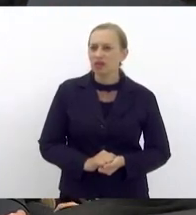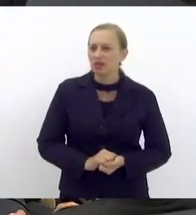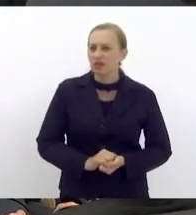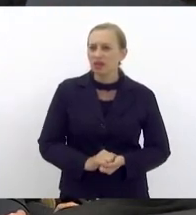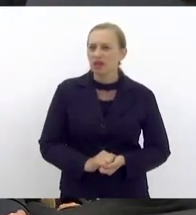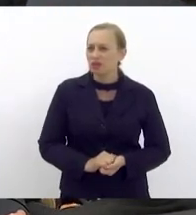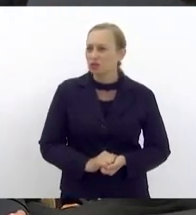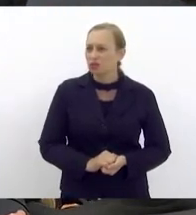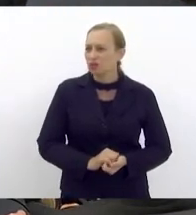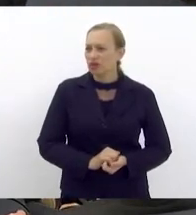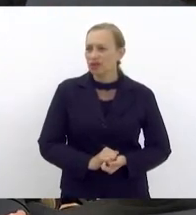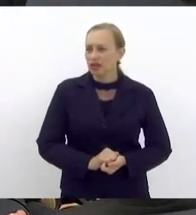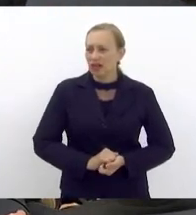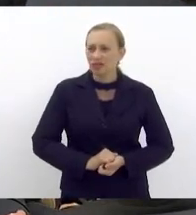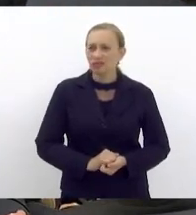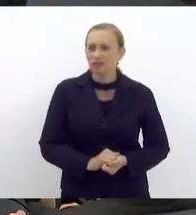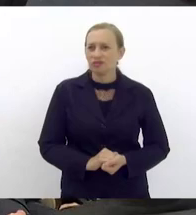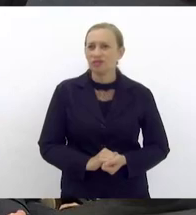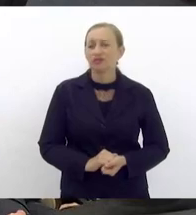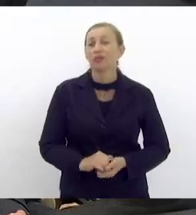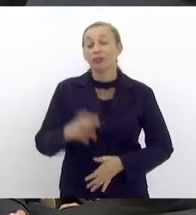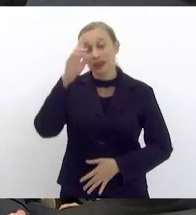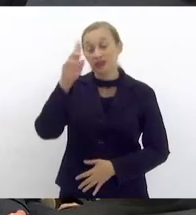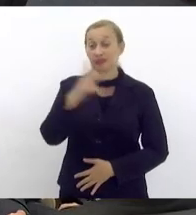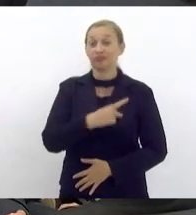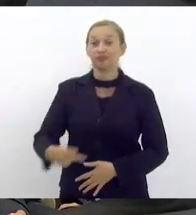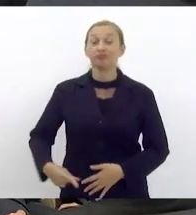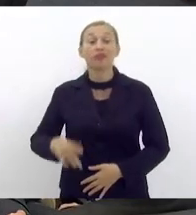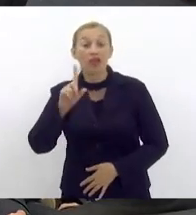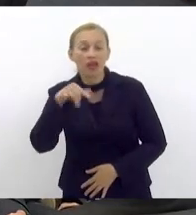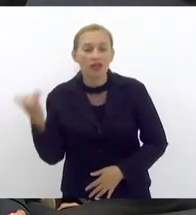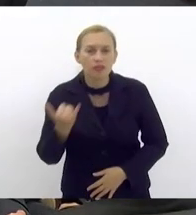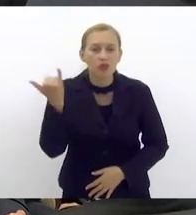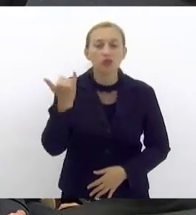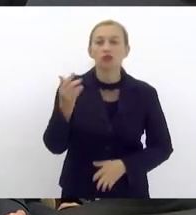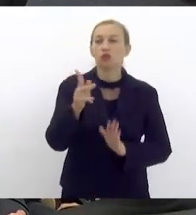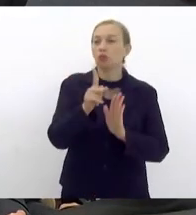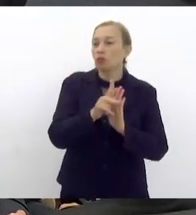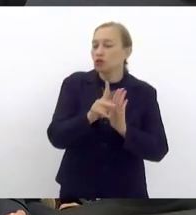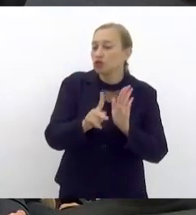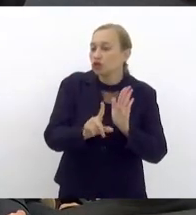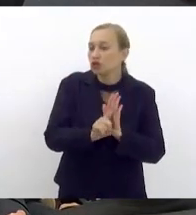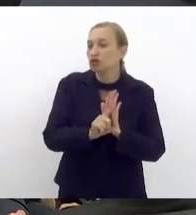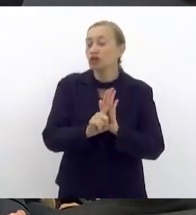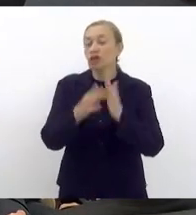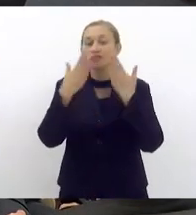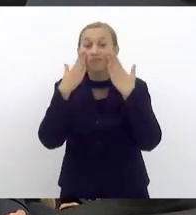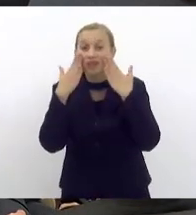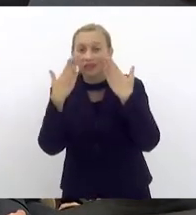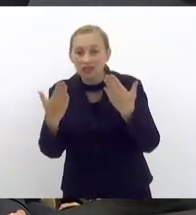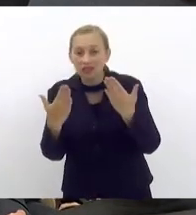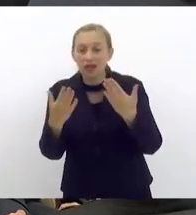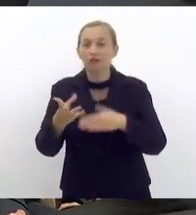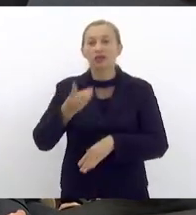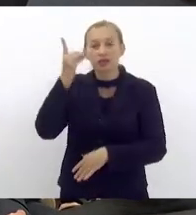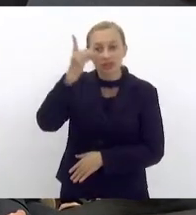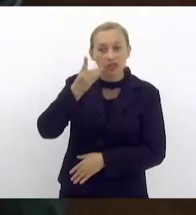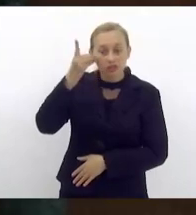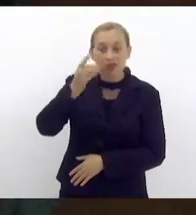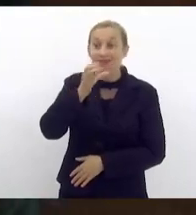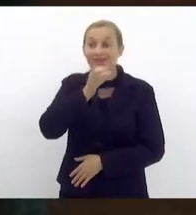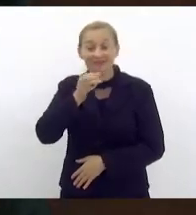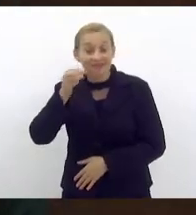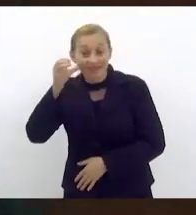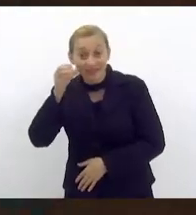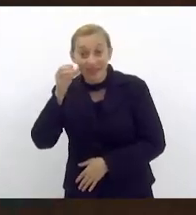senhora presidenta super importante o projeto de lei apresentado pela deputada Célia